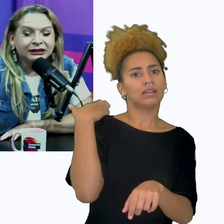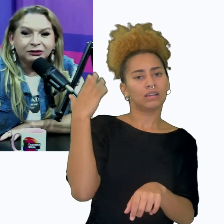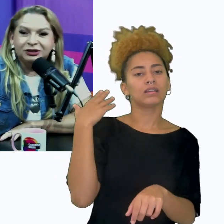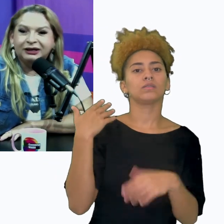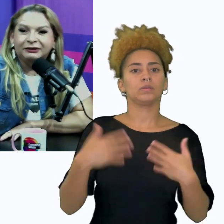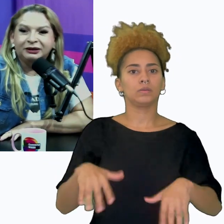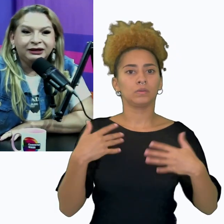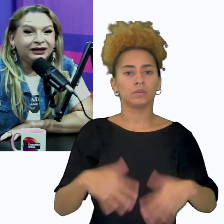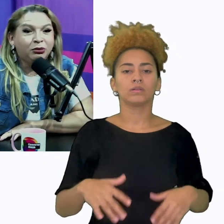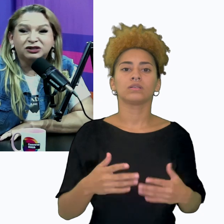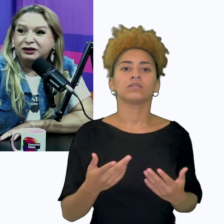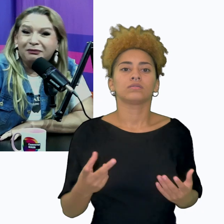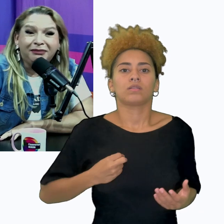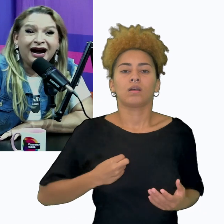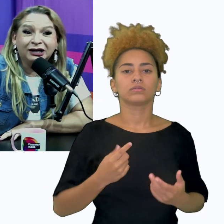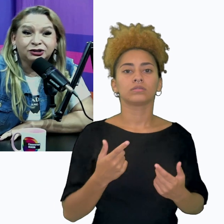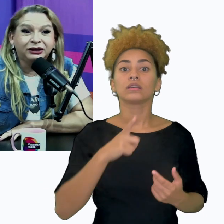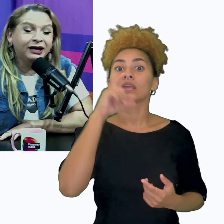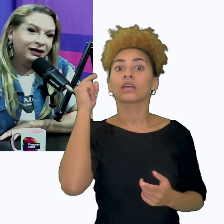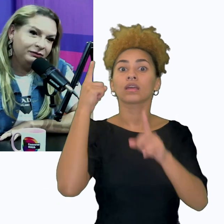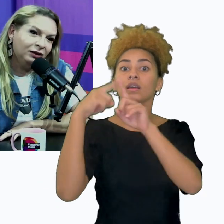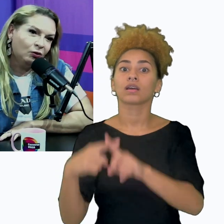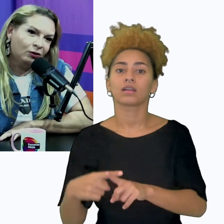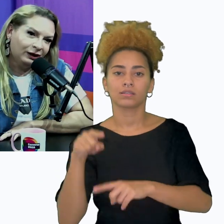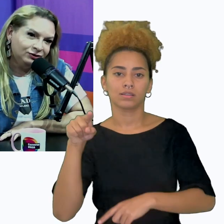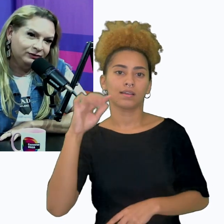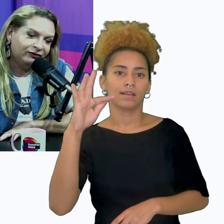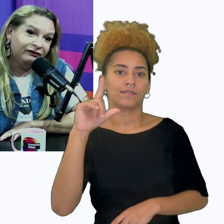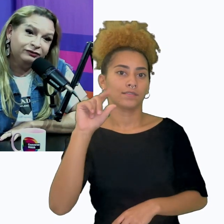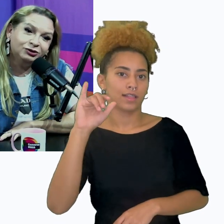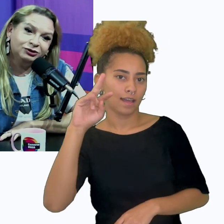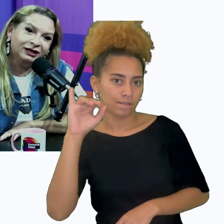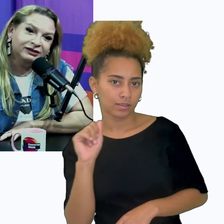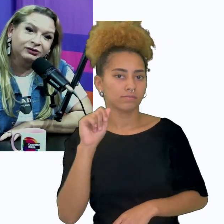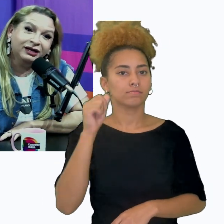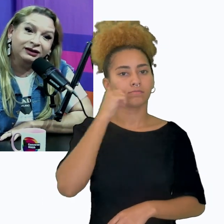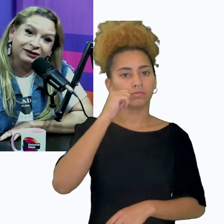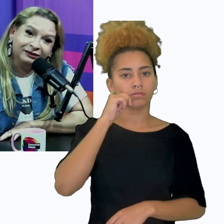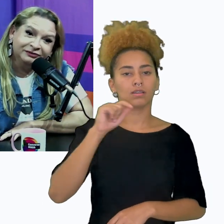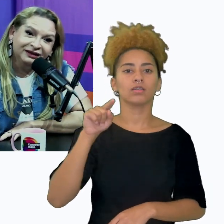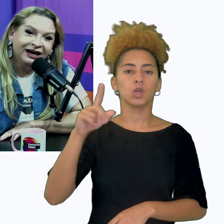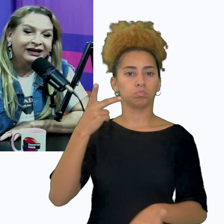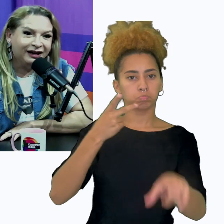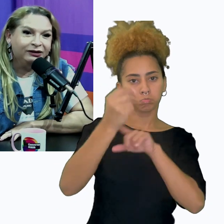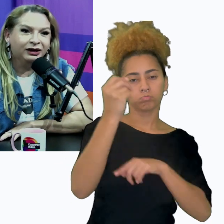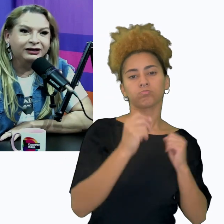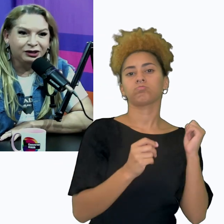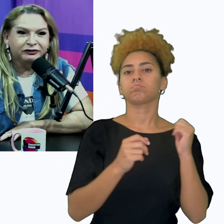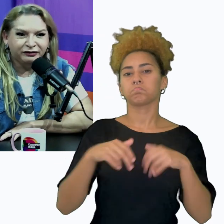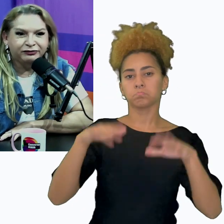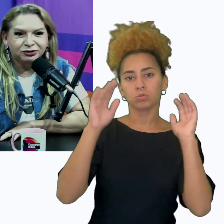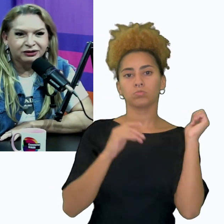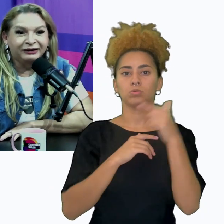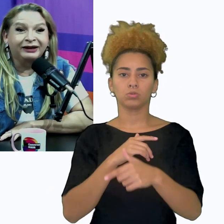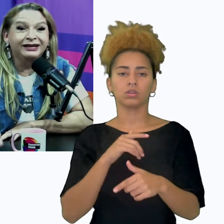aí eu cheguei e a boate veio abaixo. E quem era a minha concorrente? Flávia Fontinelli fazendo Guerreira. E aí eu ganhei de